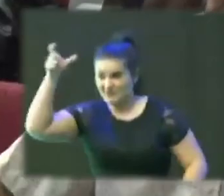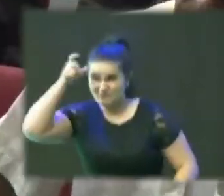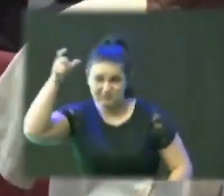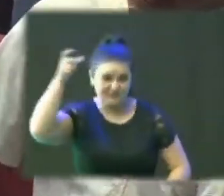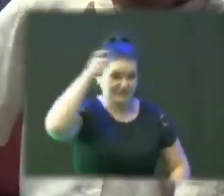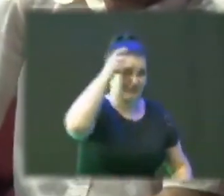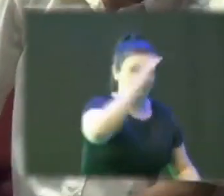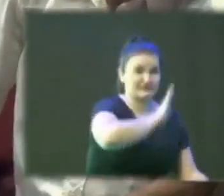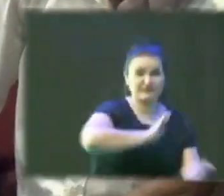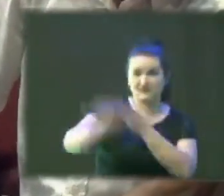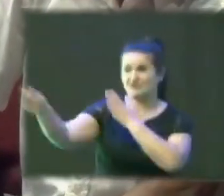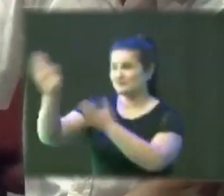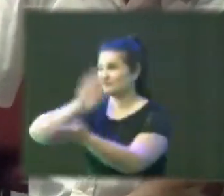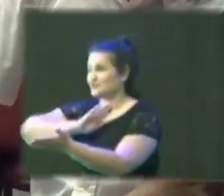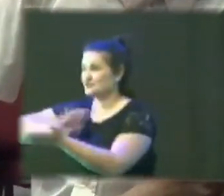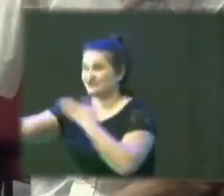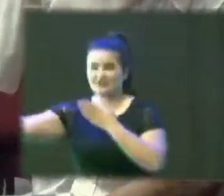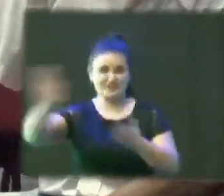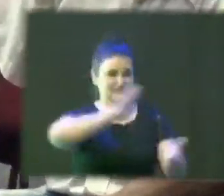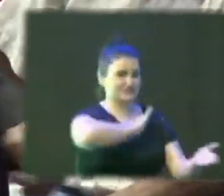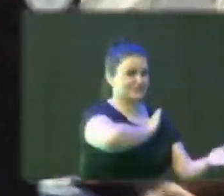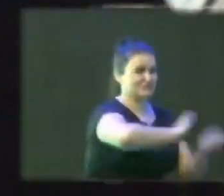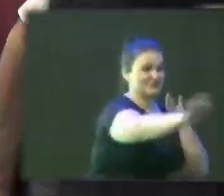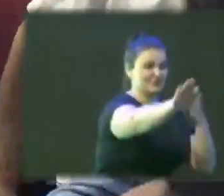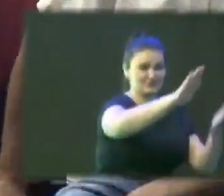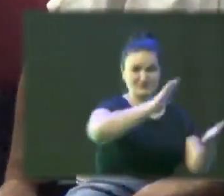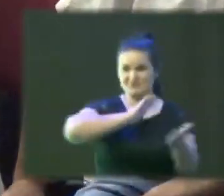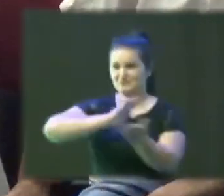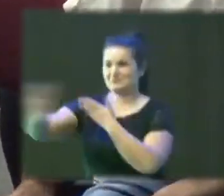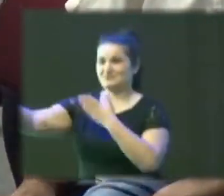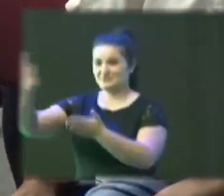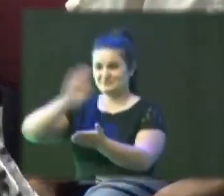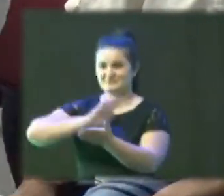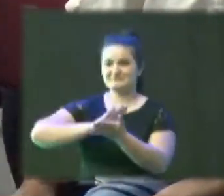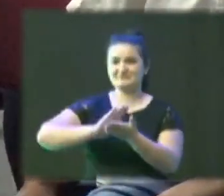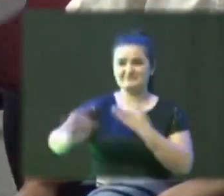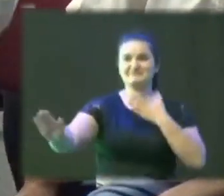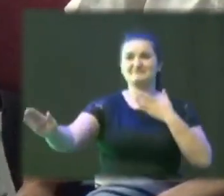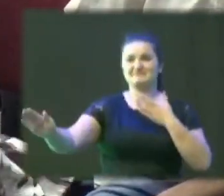e os demônios vão fugindo.